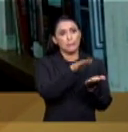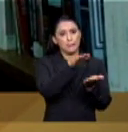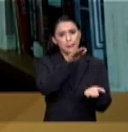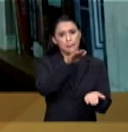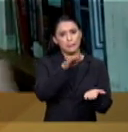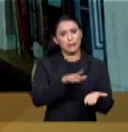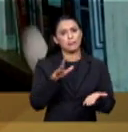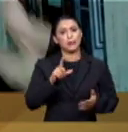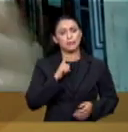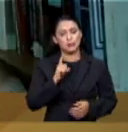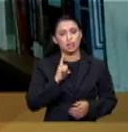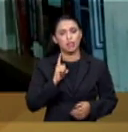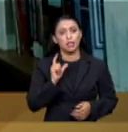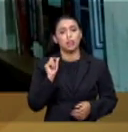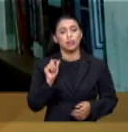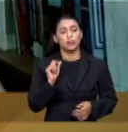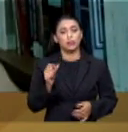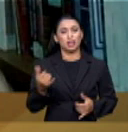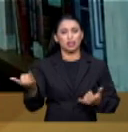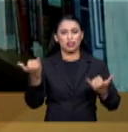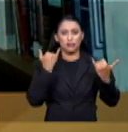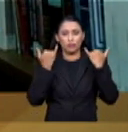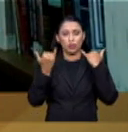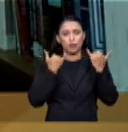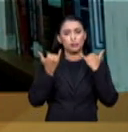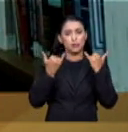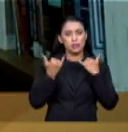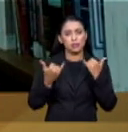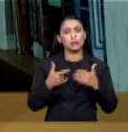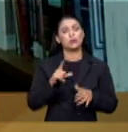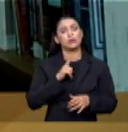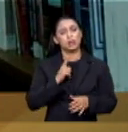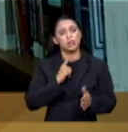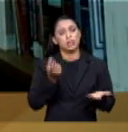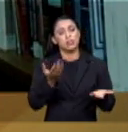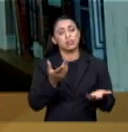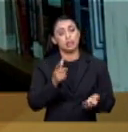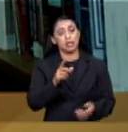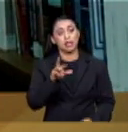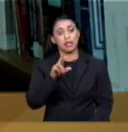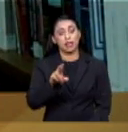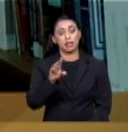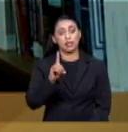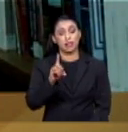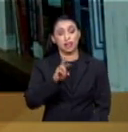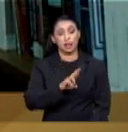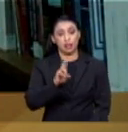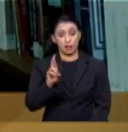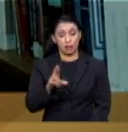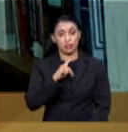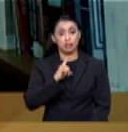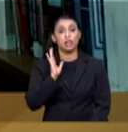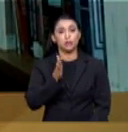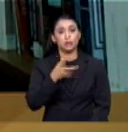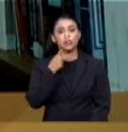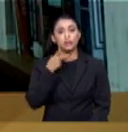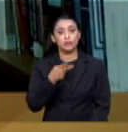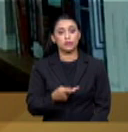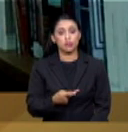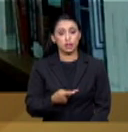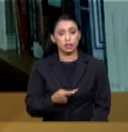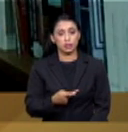suas posições, carreando informações de fato, elementos de fato, e esse IRDR se transformou no já